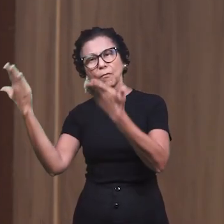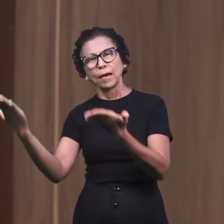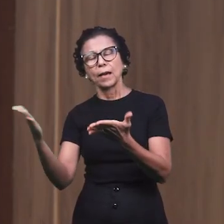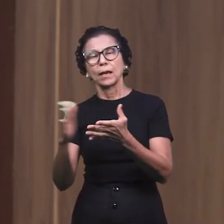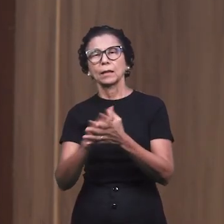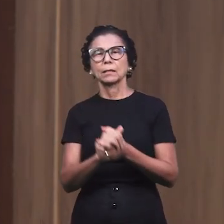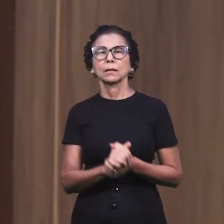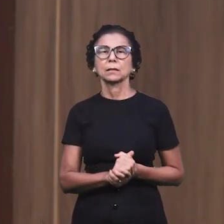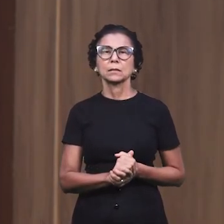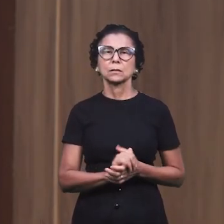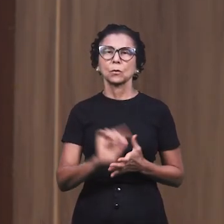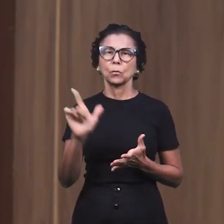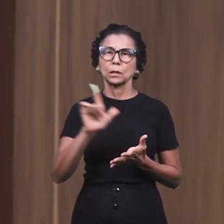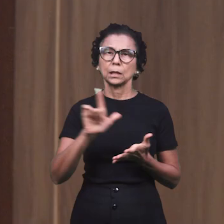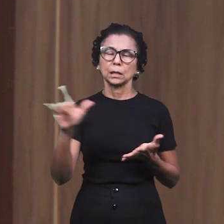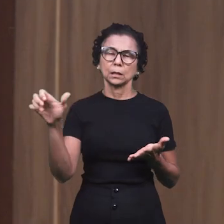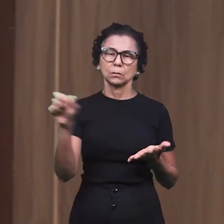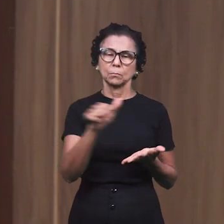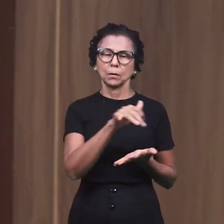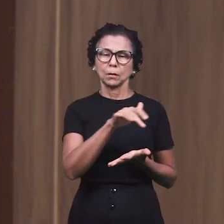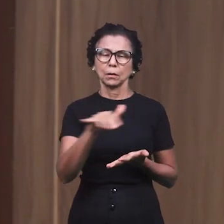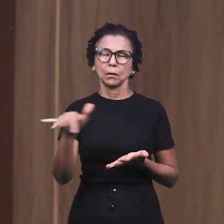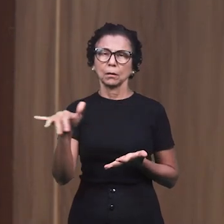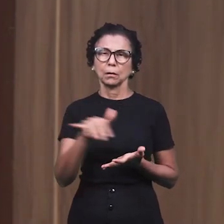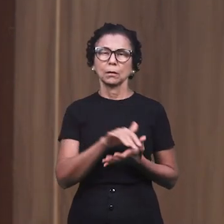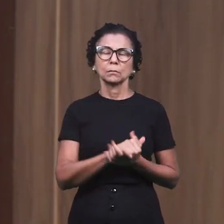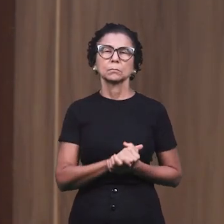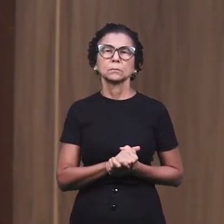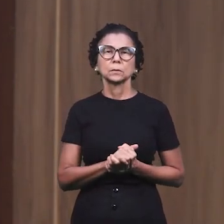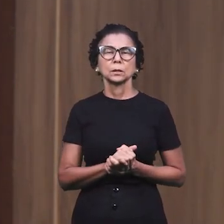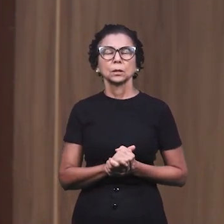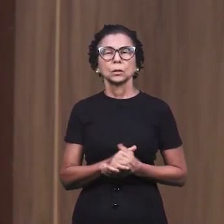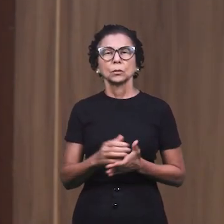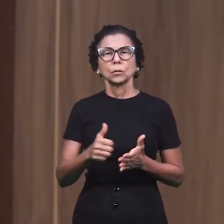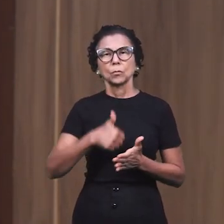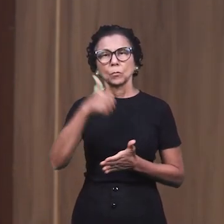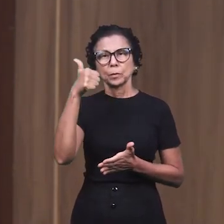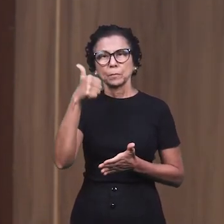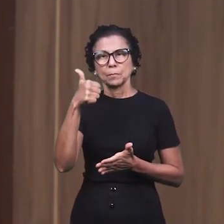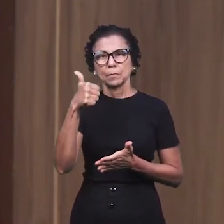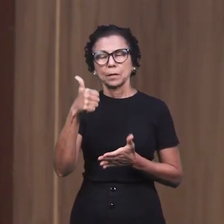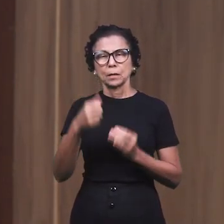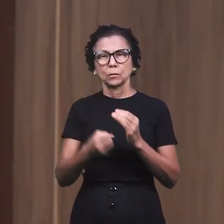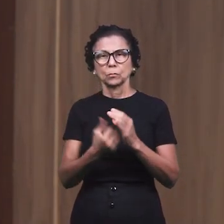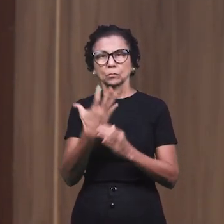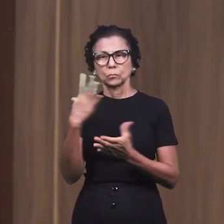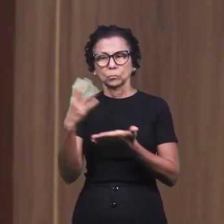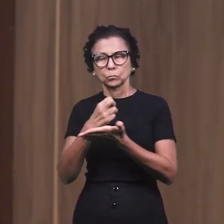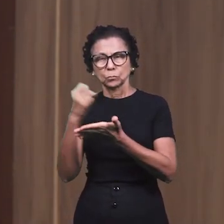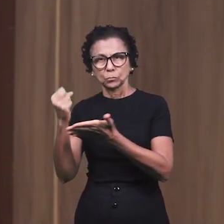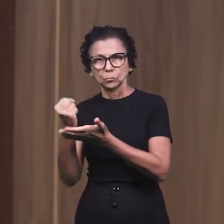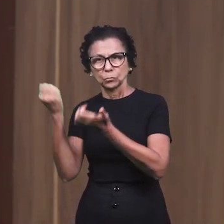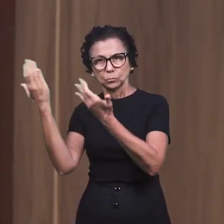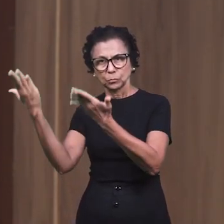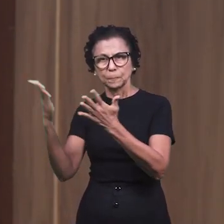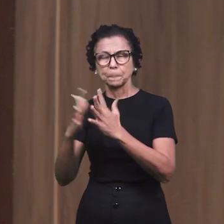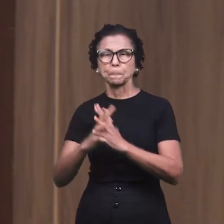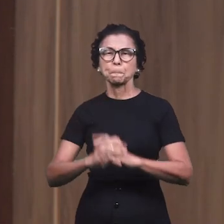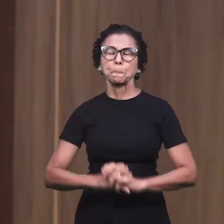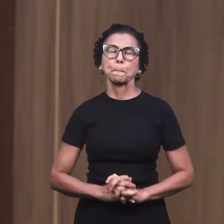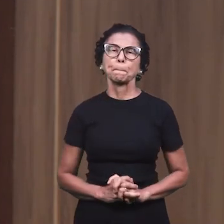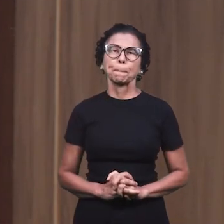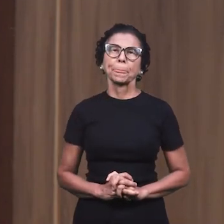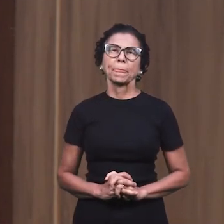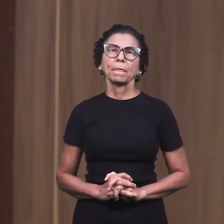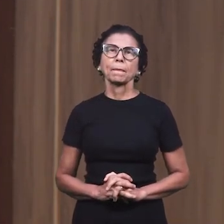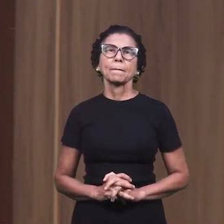libações, com as suas ofertas de primícias. Mas veja, em um dado momento, o Senhor